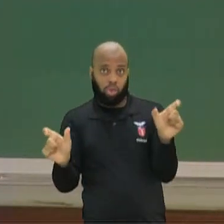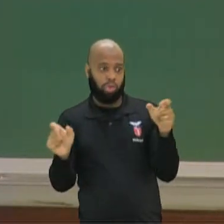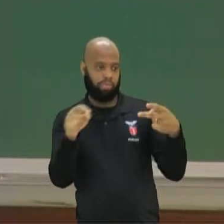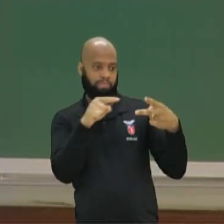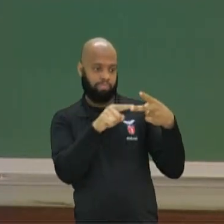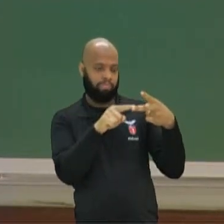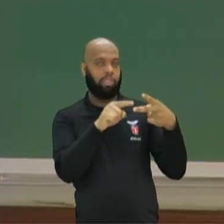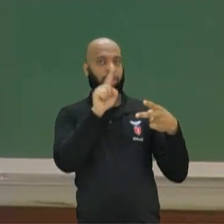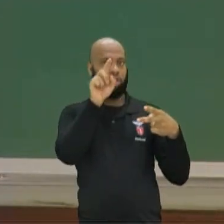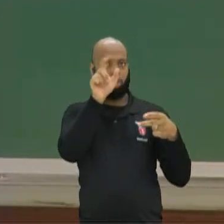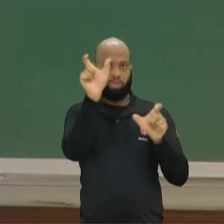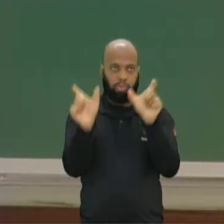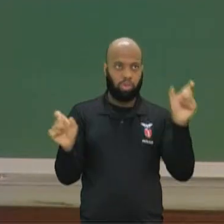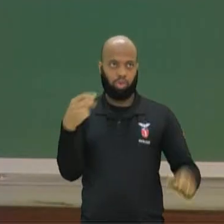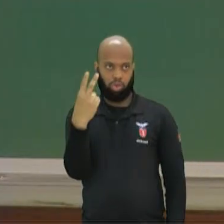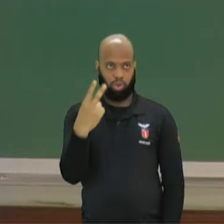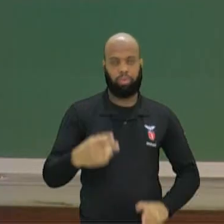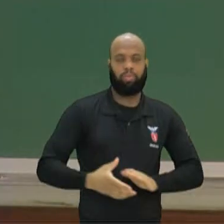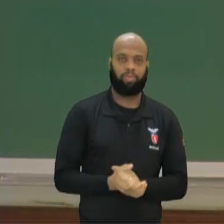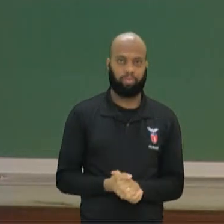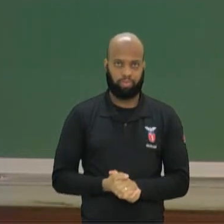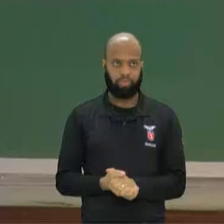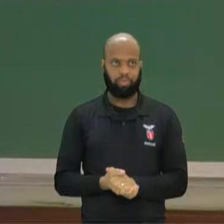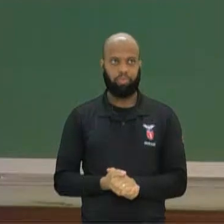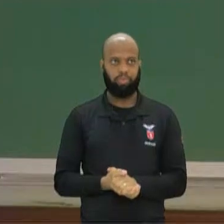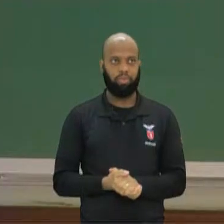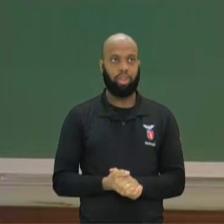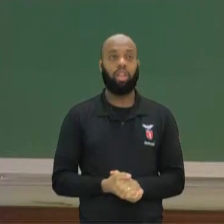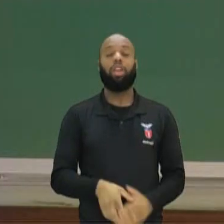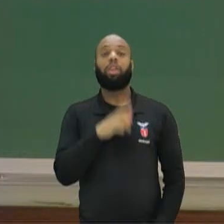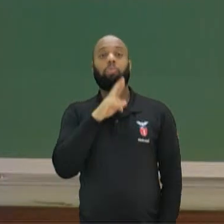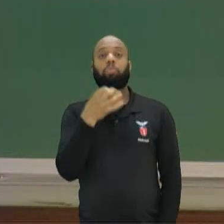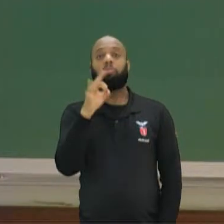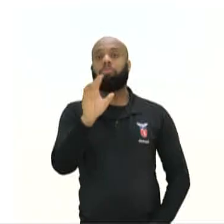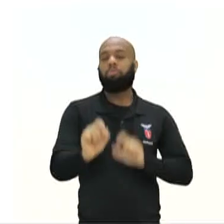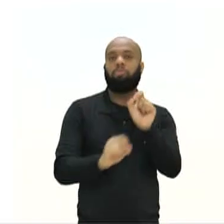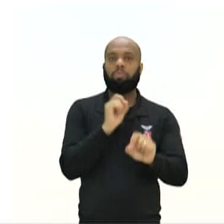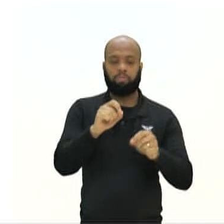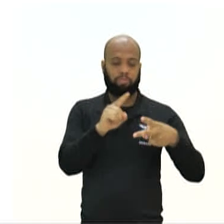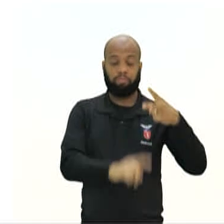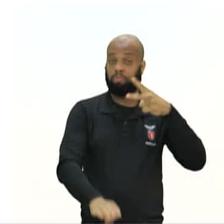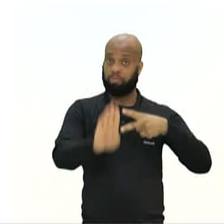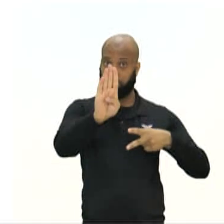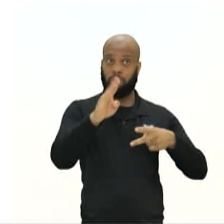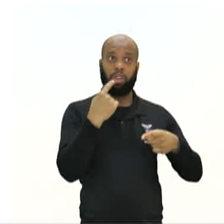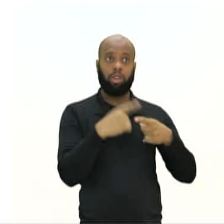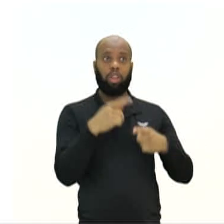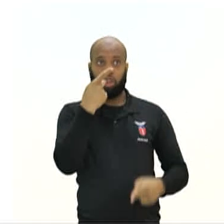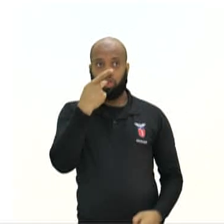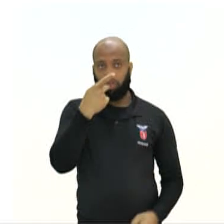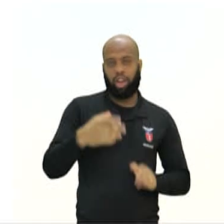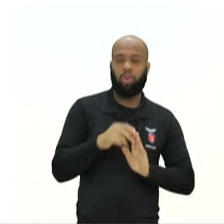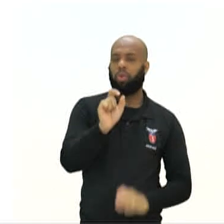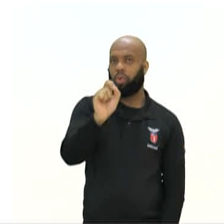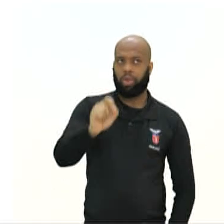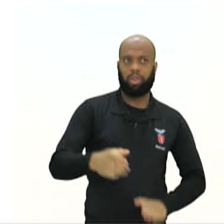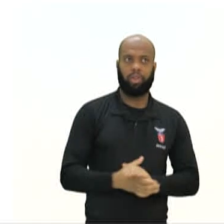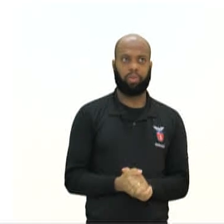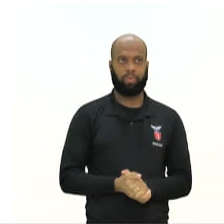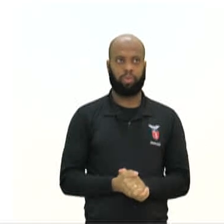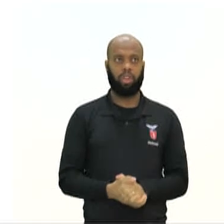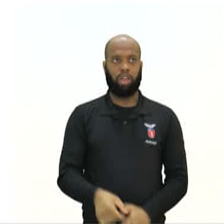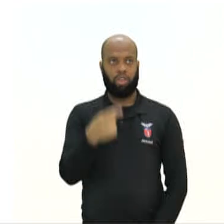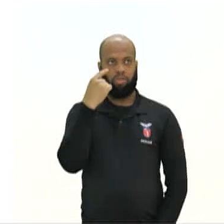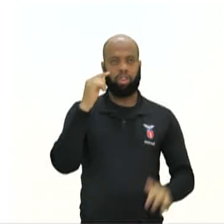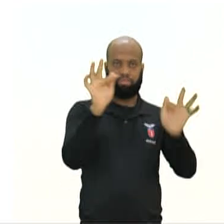só abreviei o M aqui do nome dos dois. A alternativa certa seria a letra B, quando ela fala que assim, olha, there